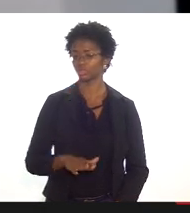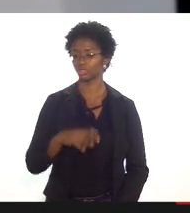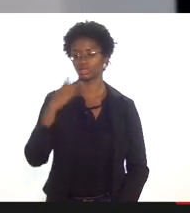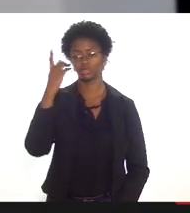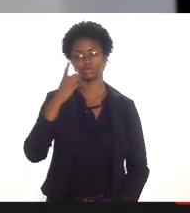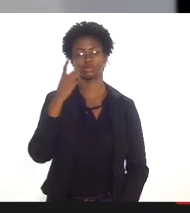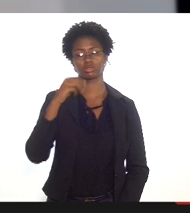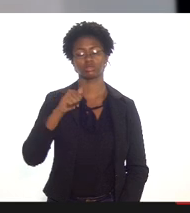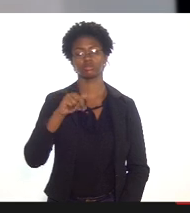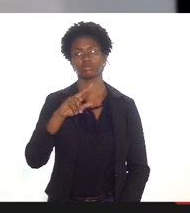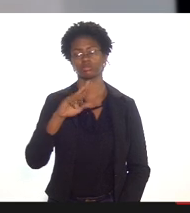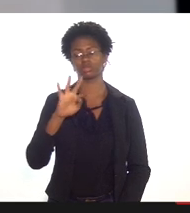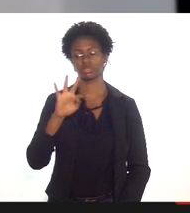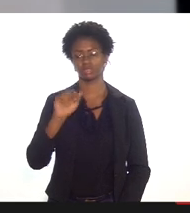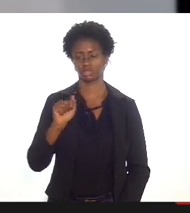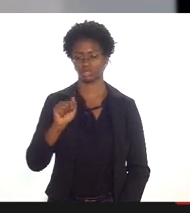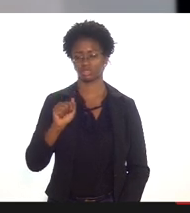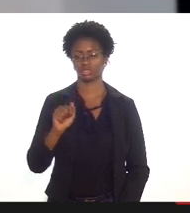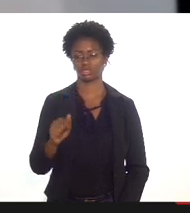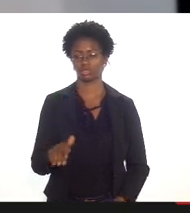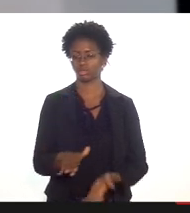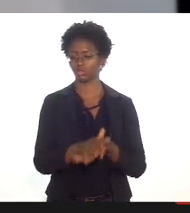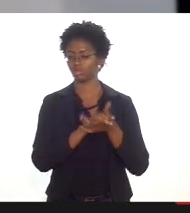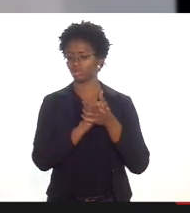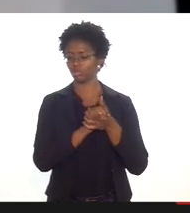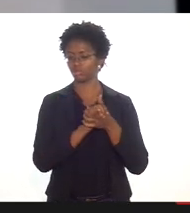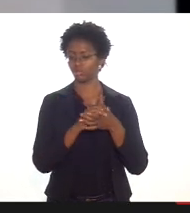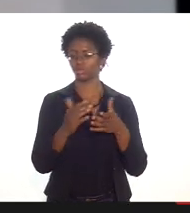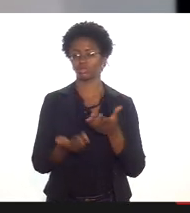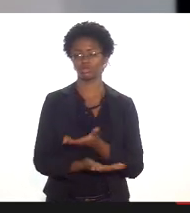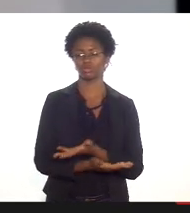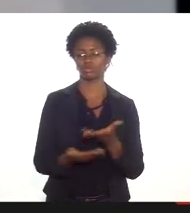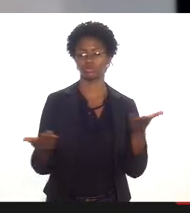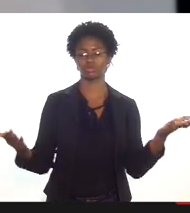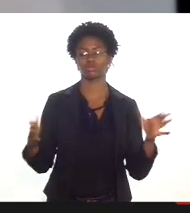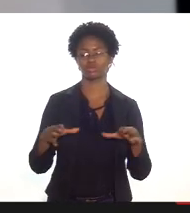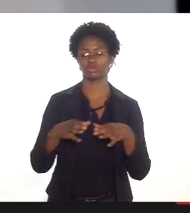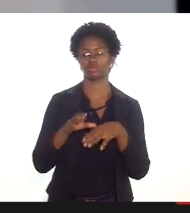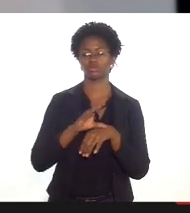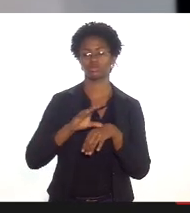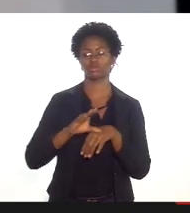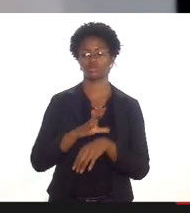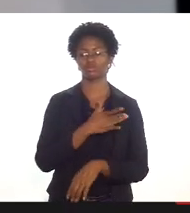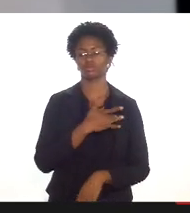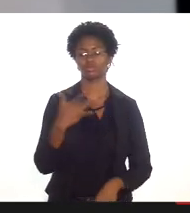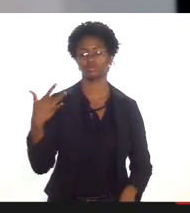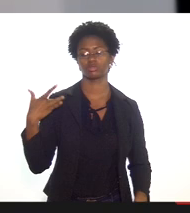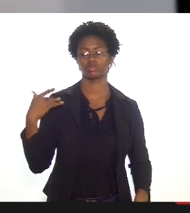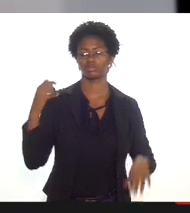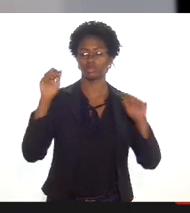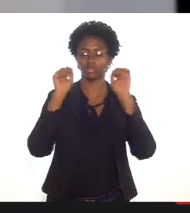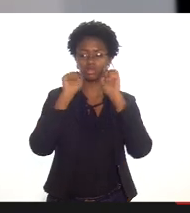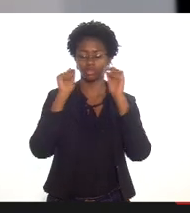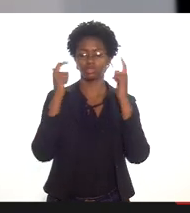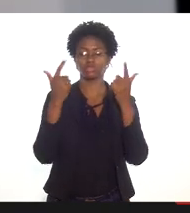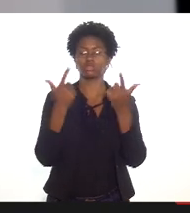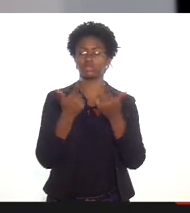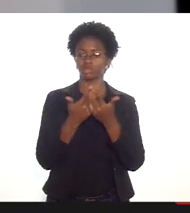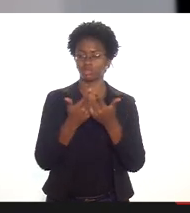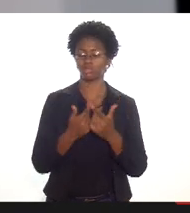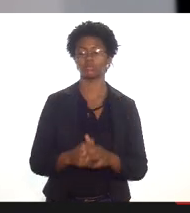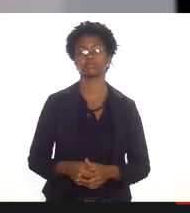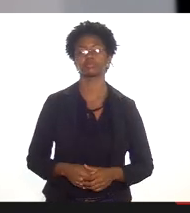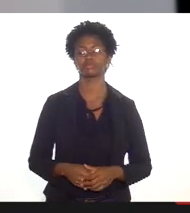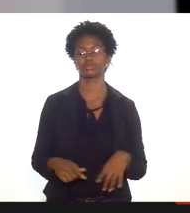Quero cumprimentar todos os membros da Comissão de Saúde da Assembleia Legislativa do Estado do Rio de Janeiro.